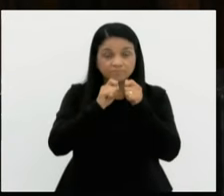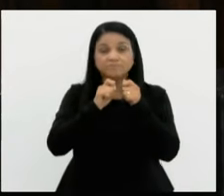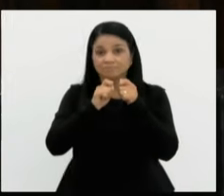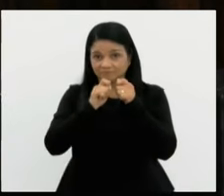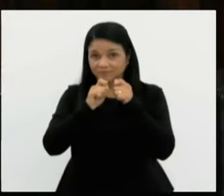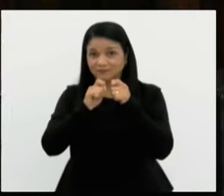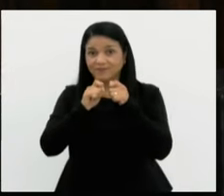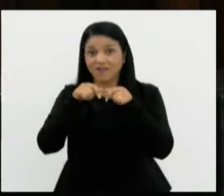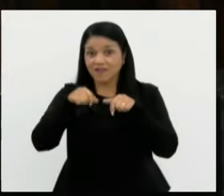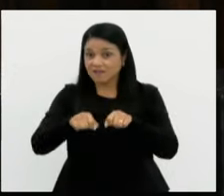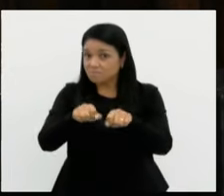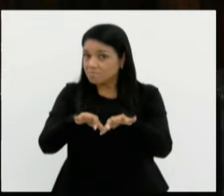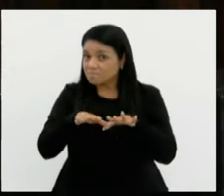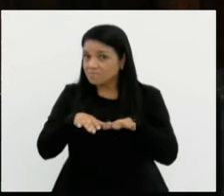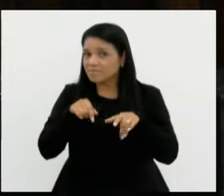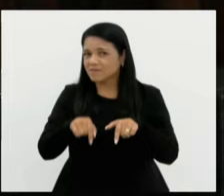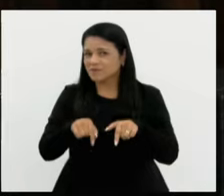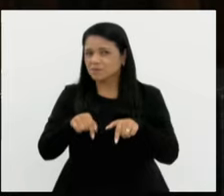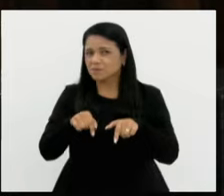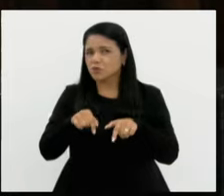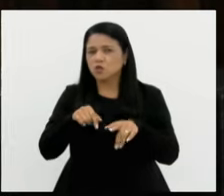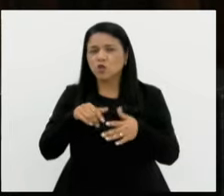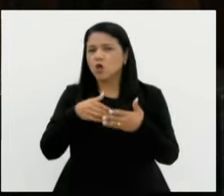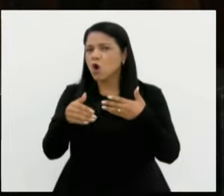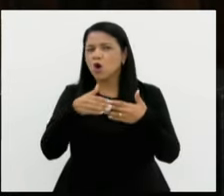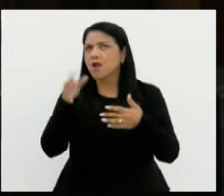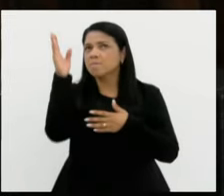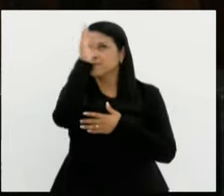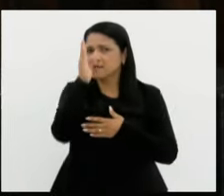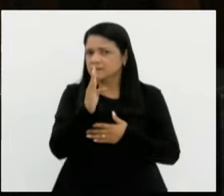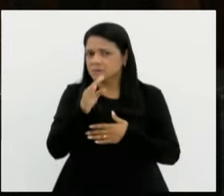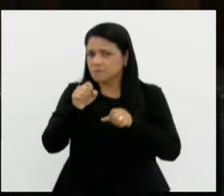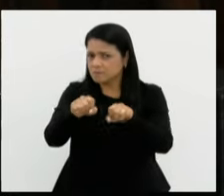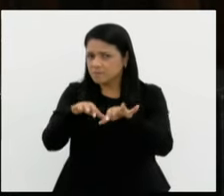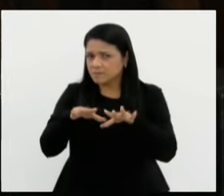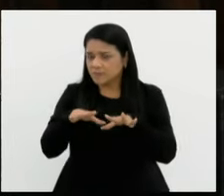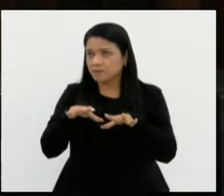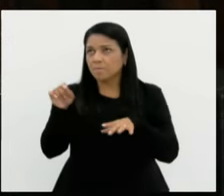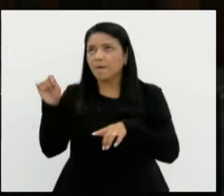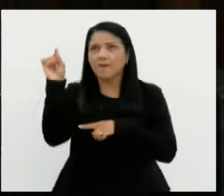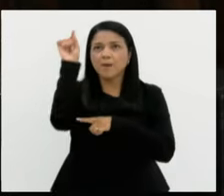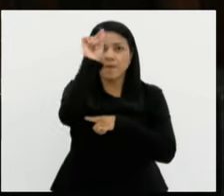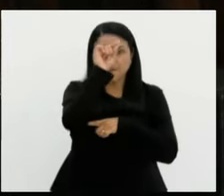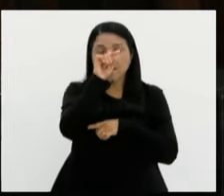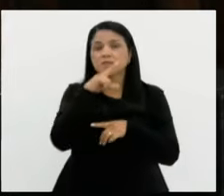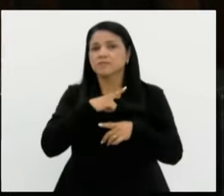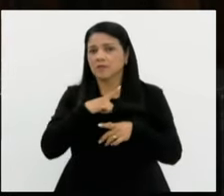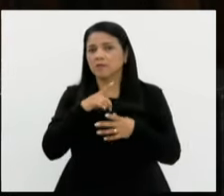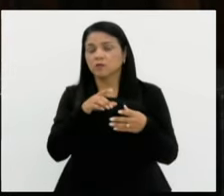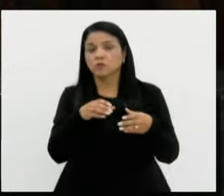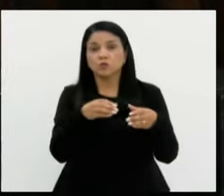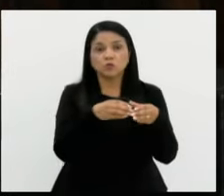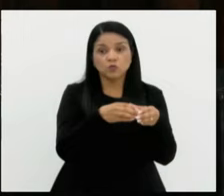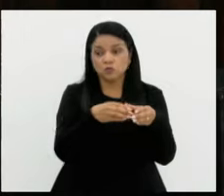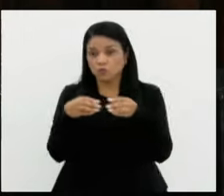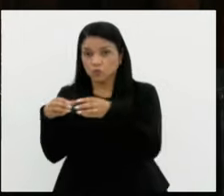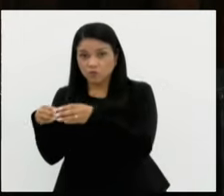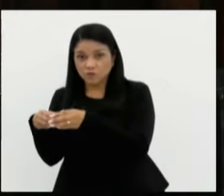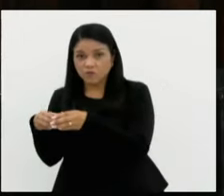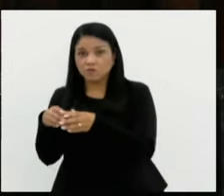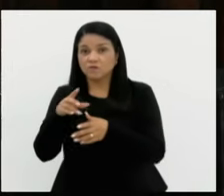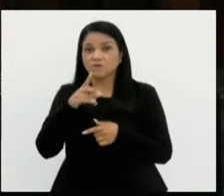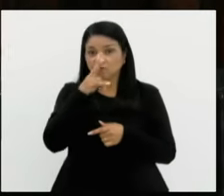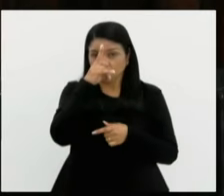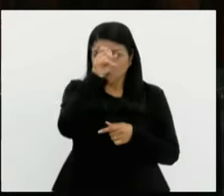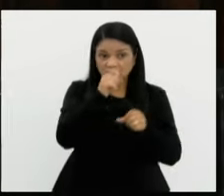Existe nesse parlamento, como em qualquer parlamento do Brasil, duas grandes forças antagônicas, políticas, representadas pela esquerda e